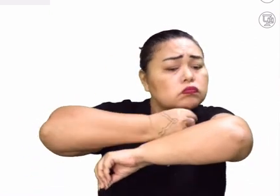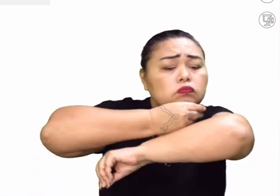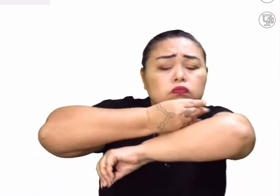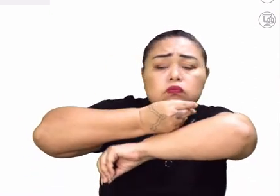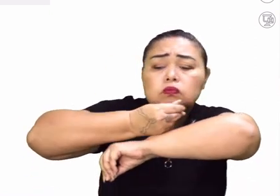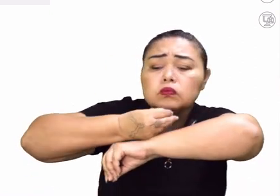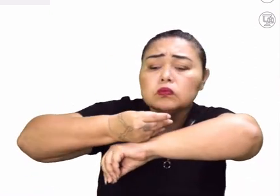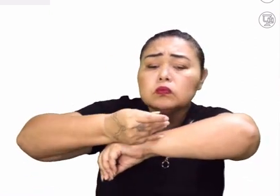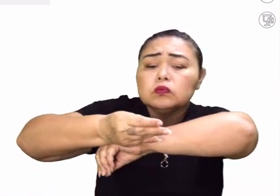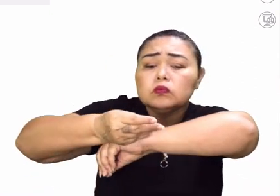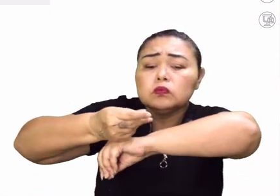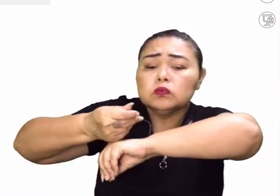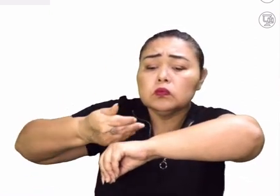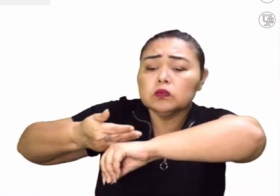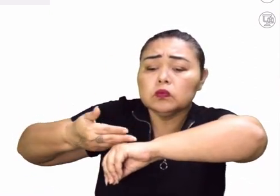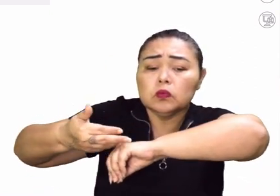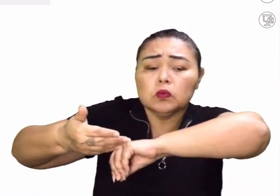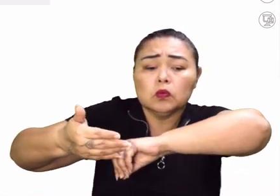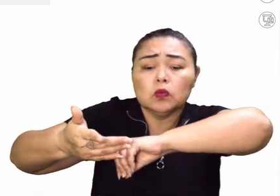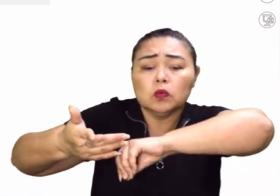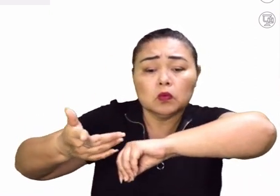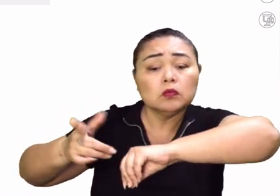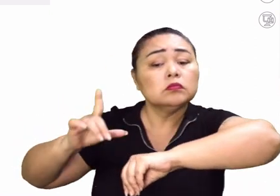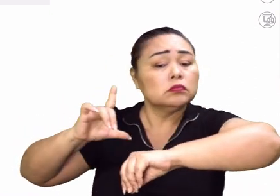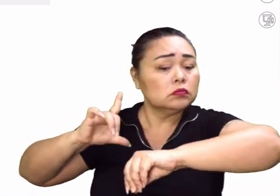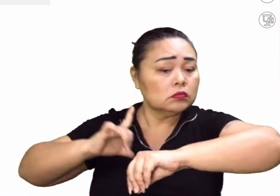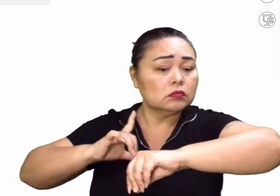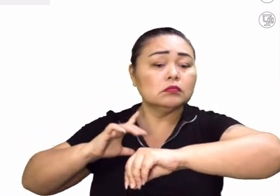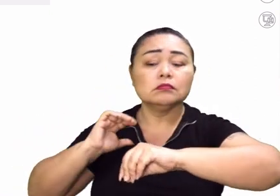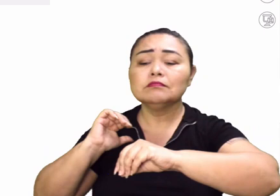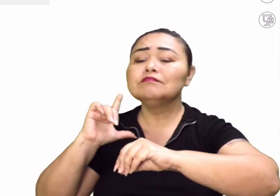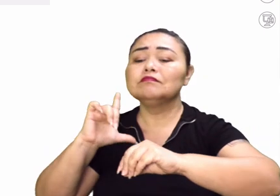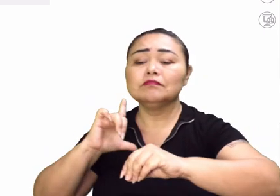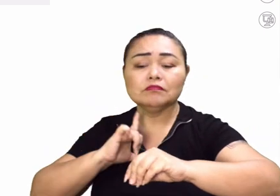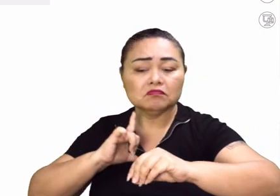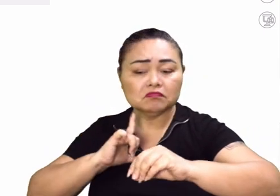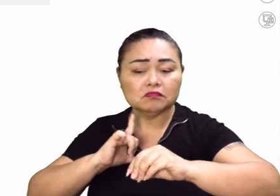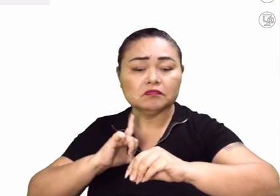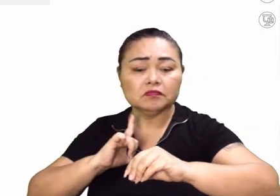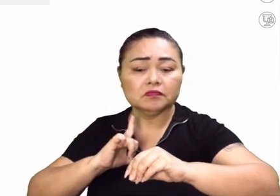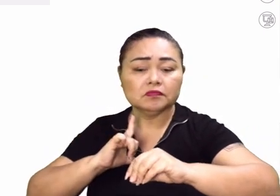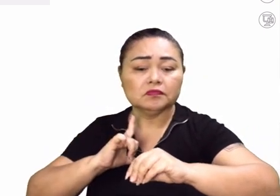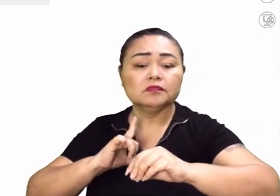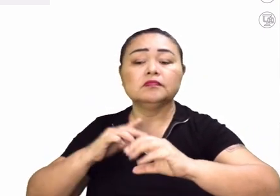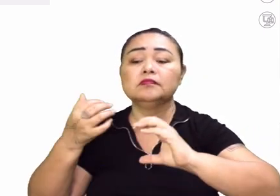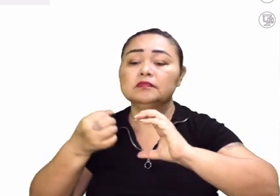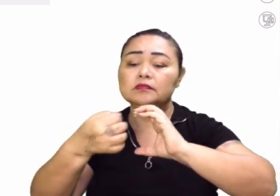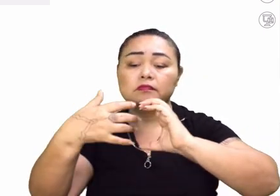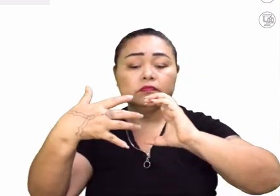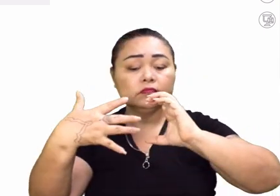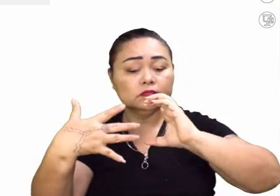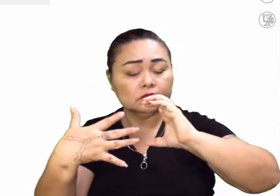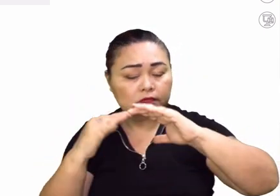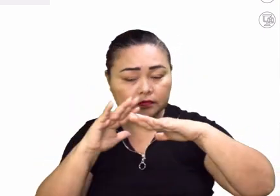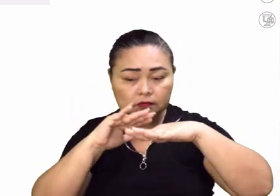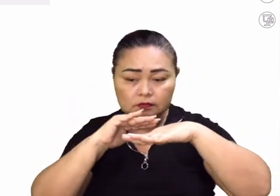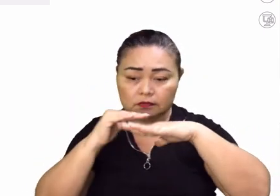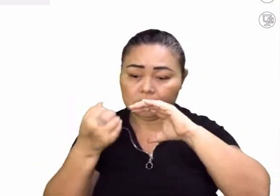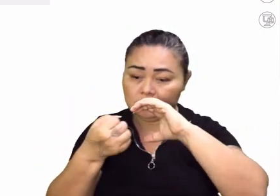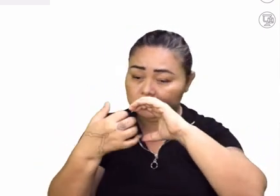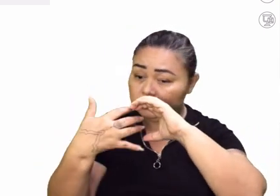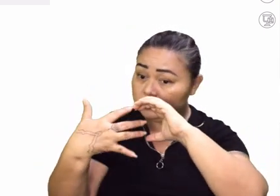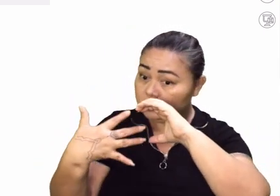já desgastados exatamente embora ainda guardem guardem características